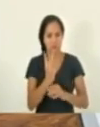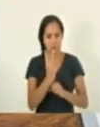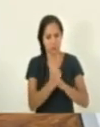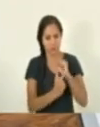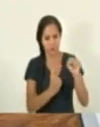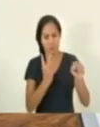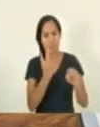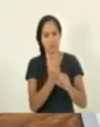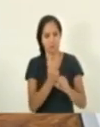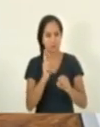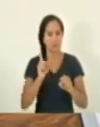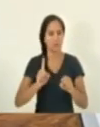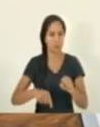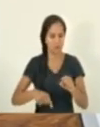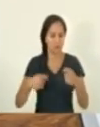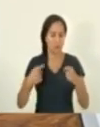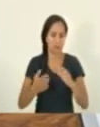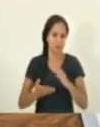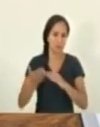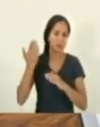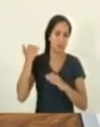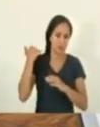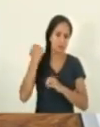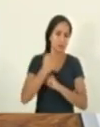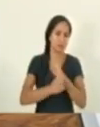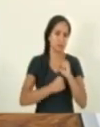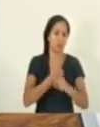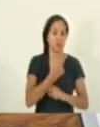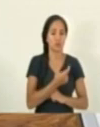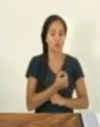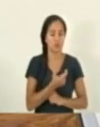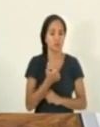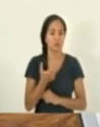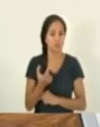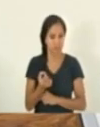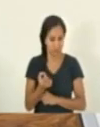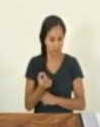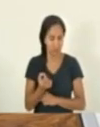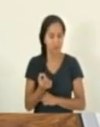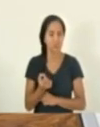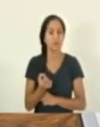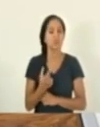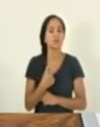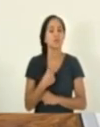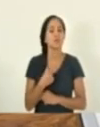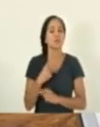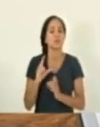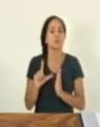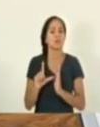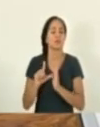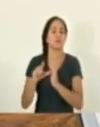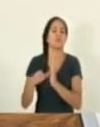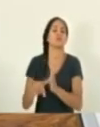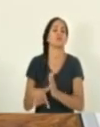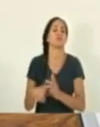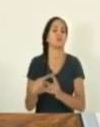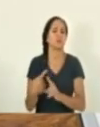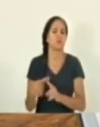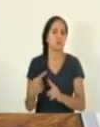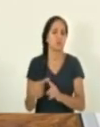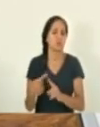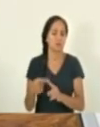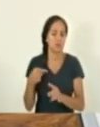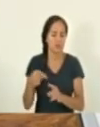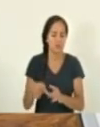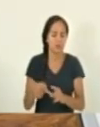o censo demográfico deveria ter sido feito em 2020, está havendo um atraso muito grande, porque o censo